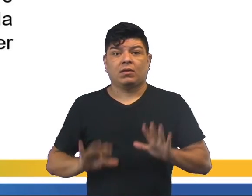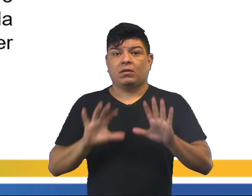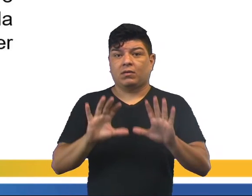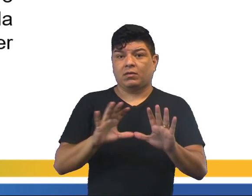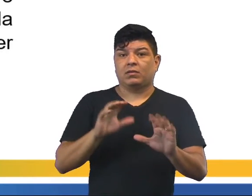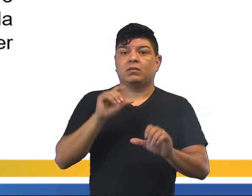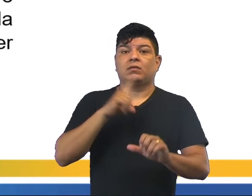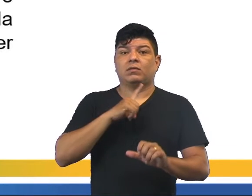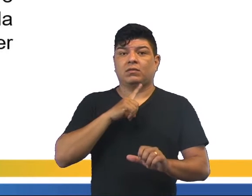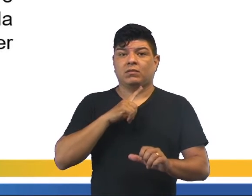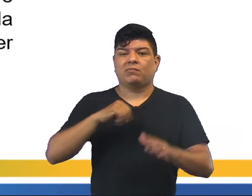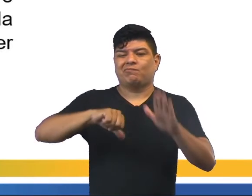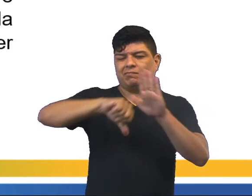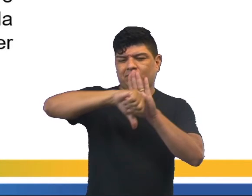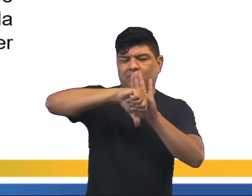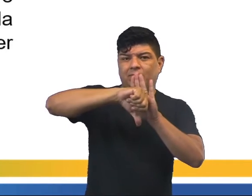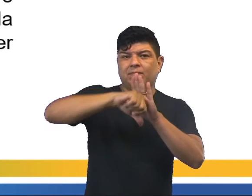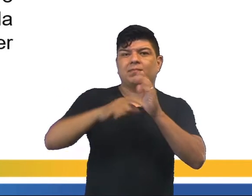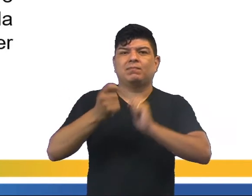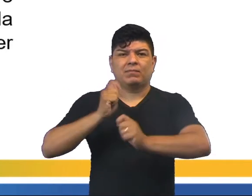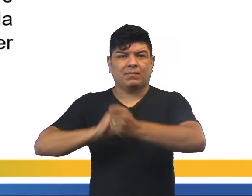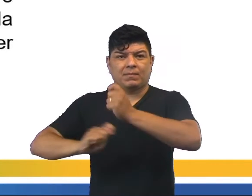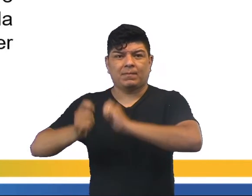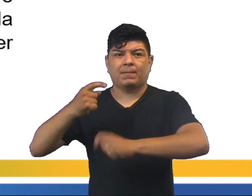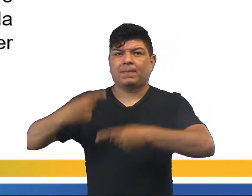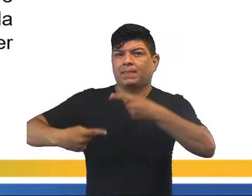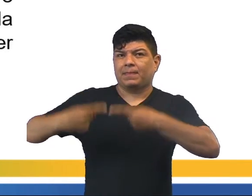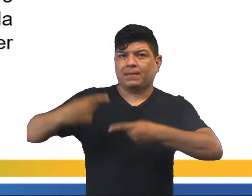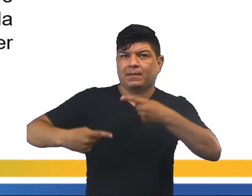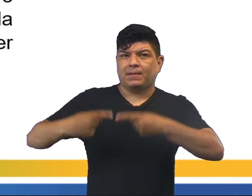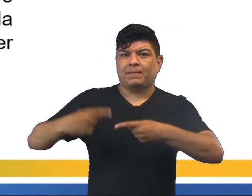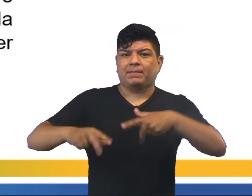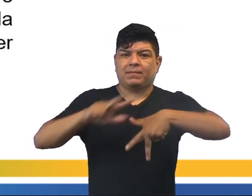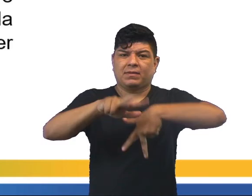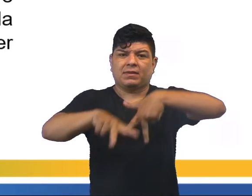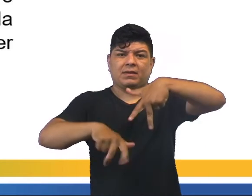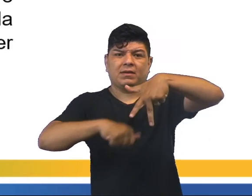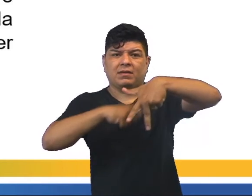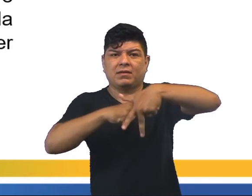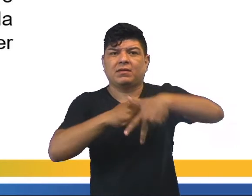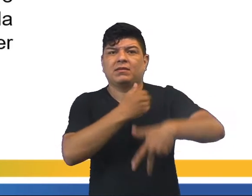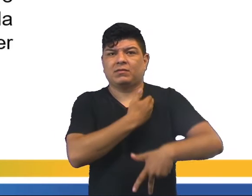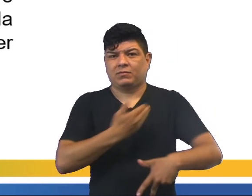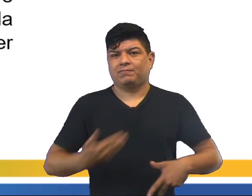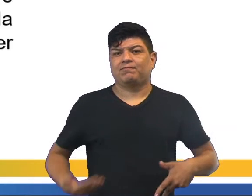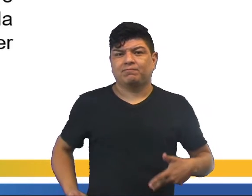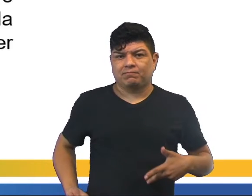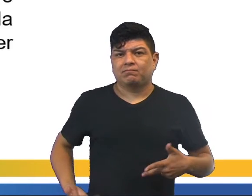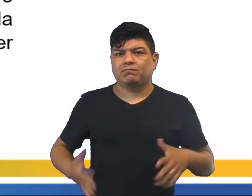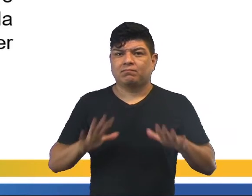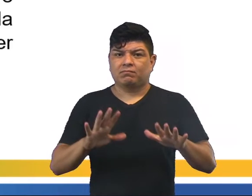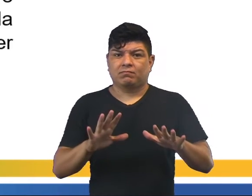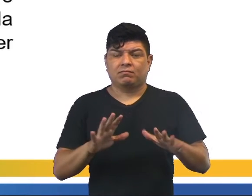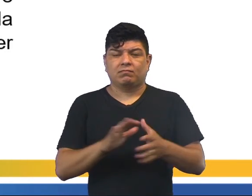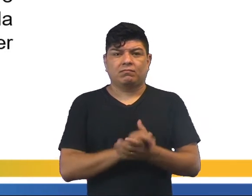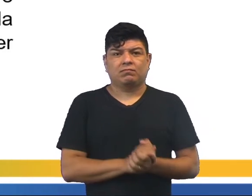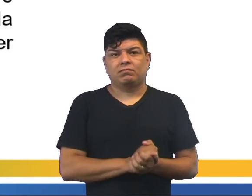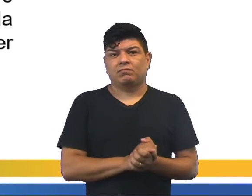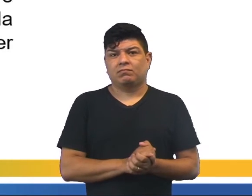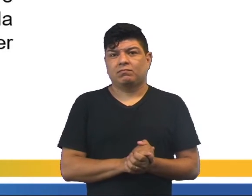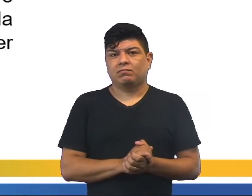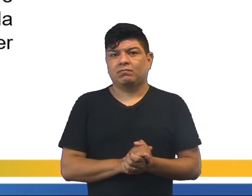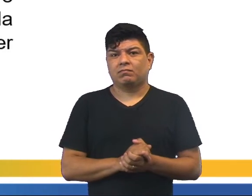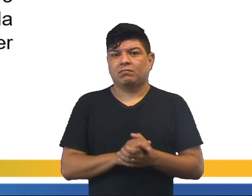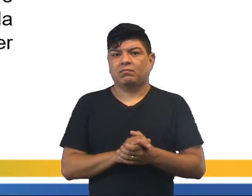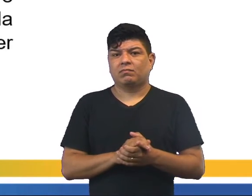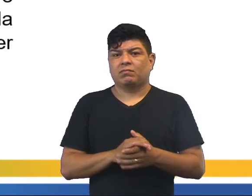por uma grande crise econômica e política. A corrupção dentro do governo e os gastos com luxo, eles